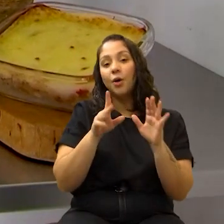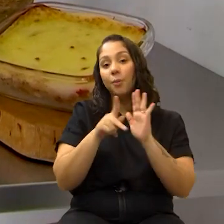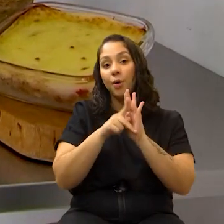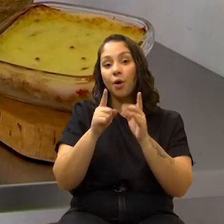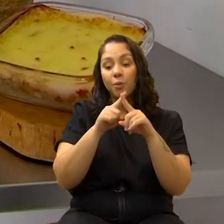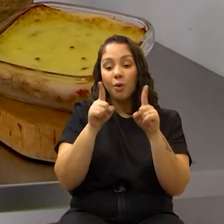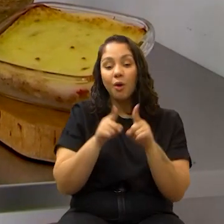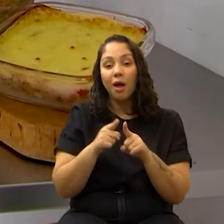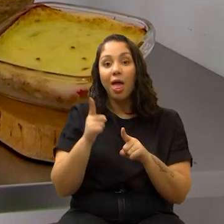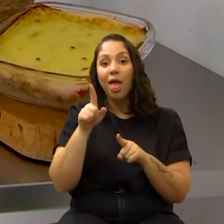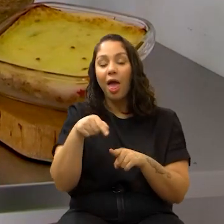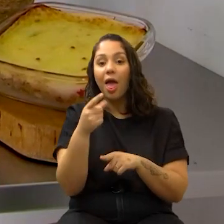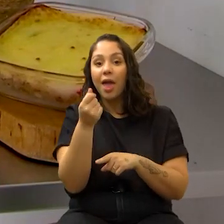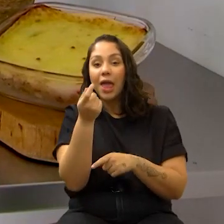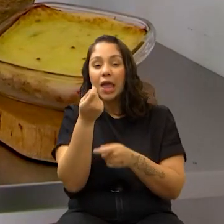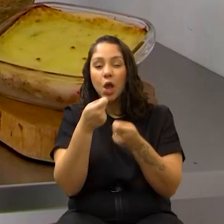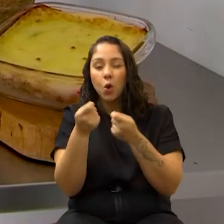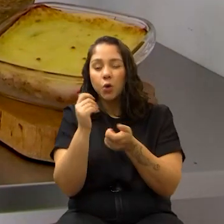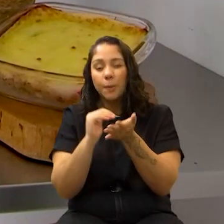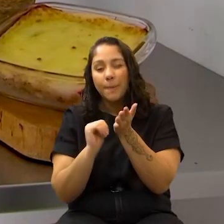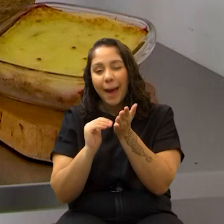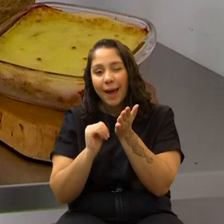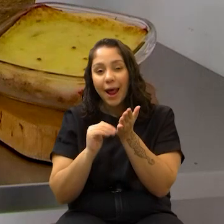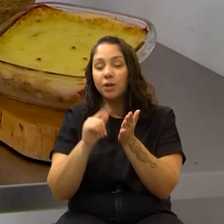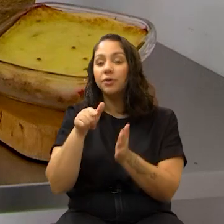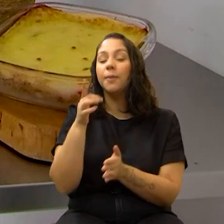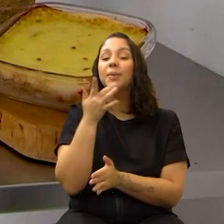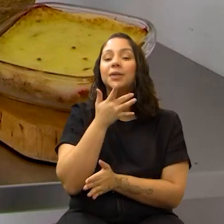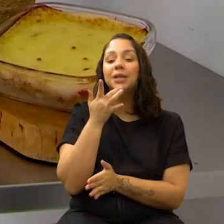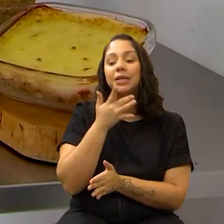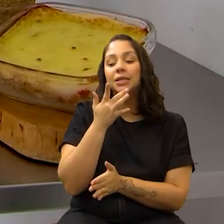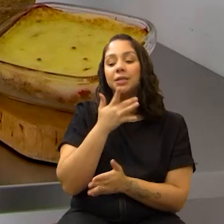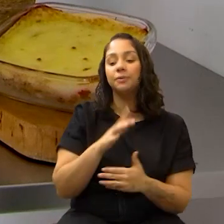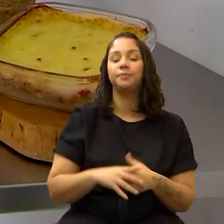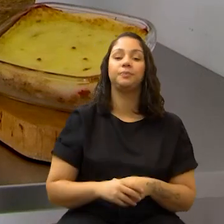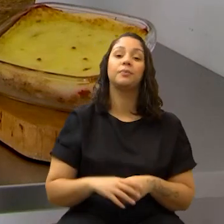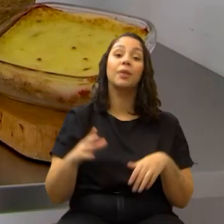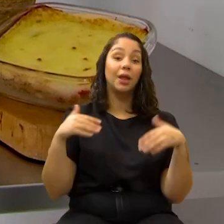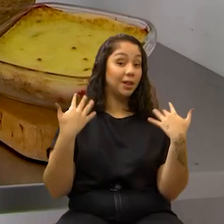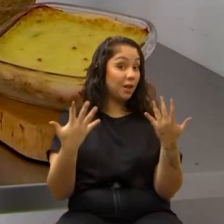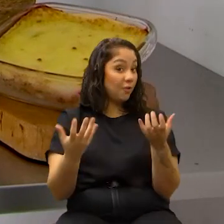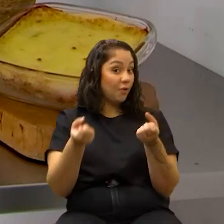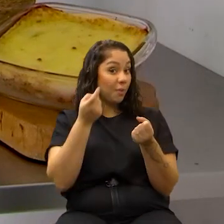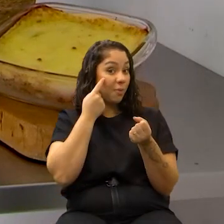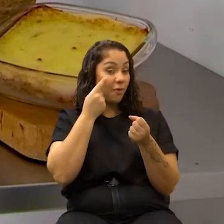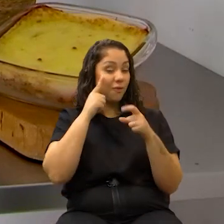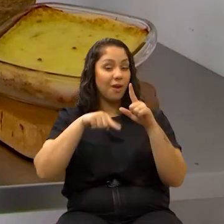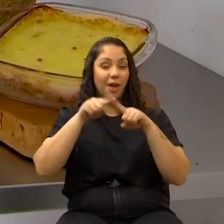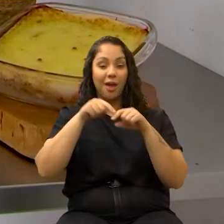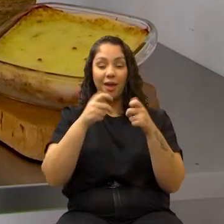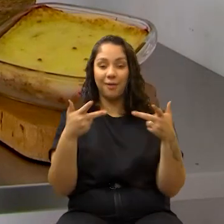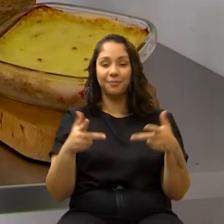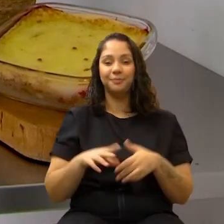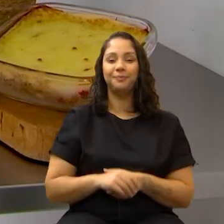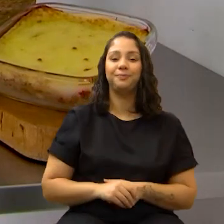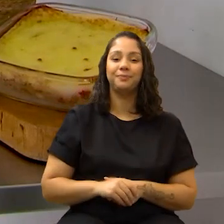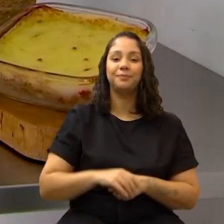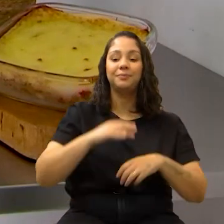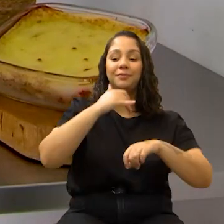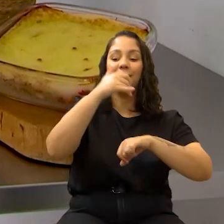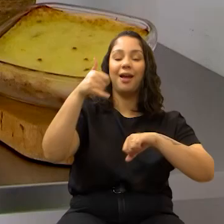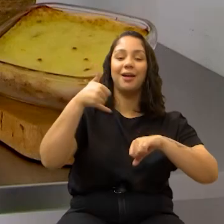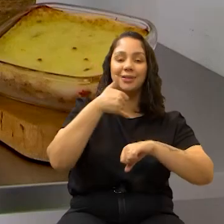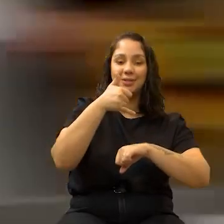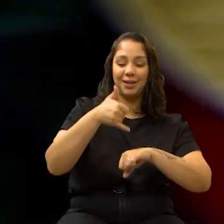É um prato que econômico que você pode estar fazendo uma delícia. Então, vamos